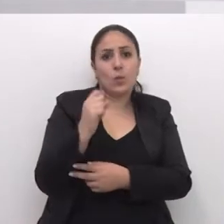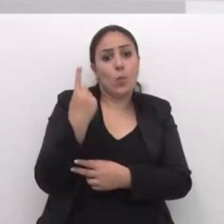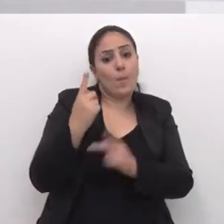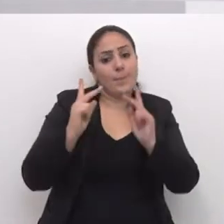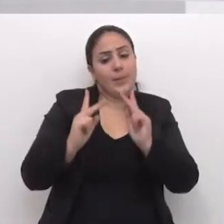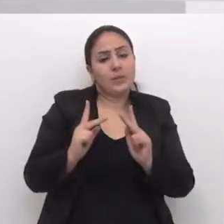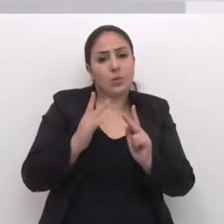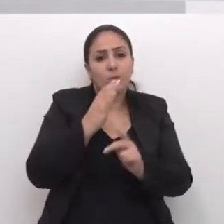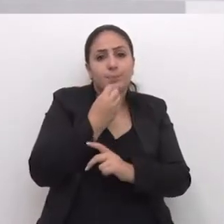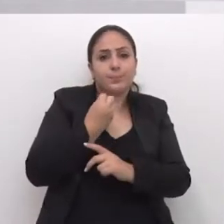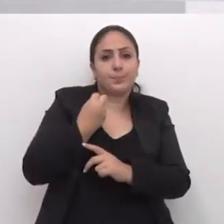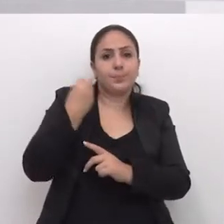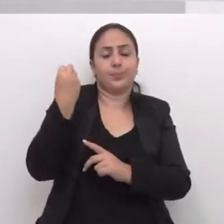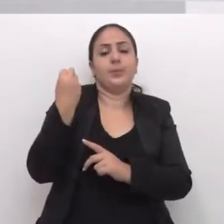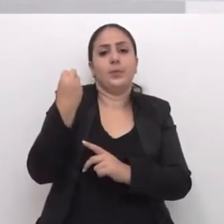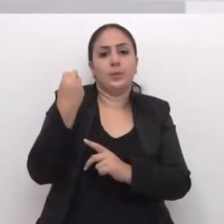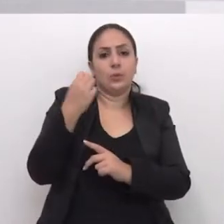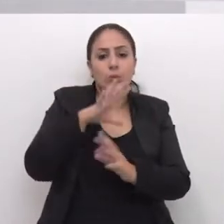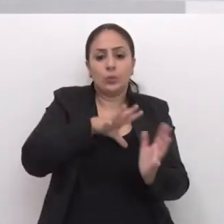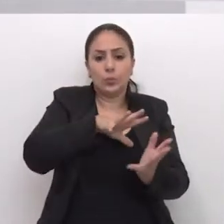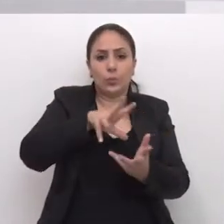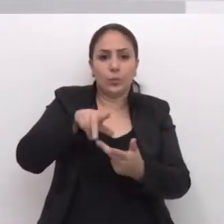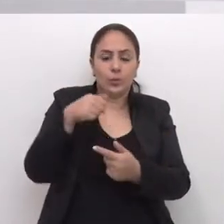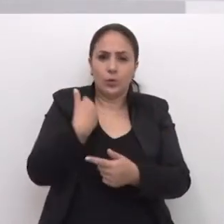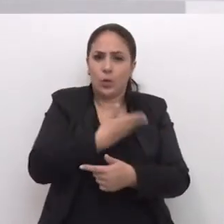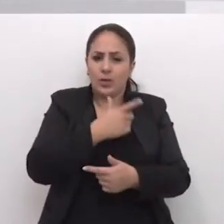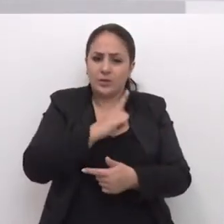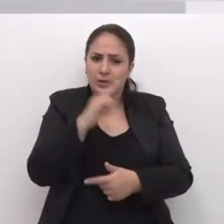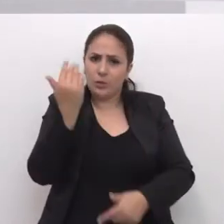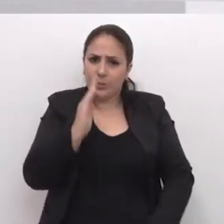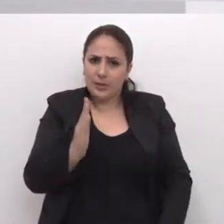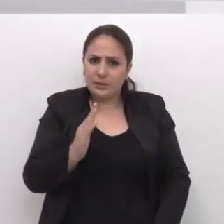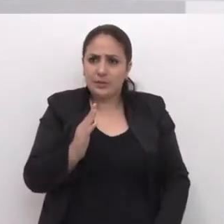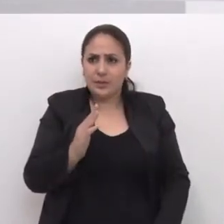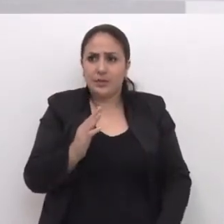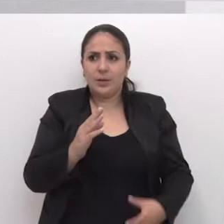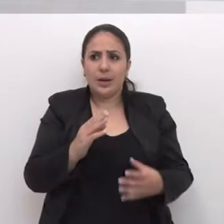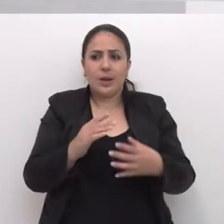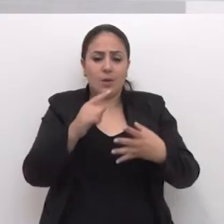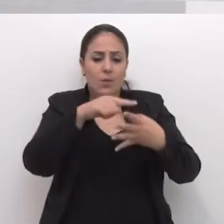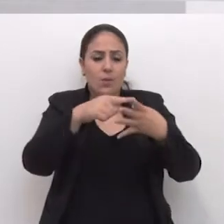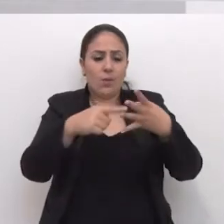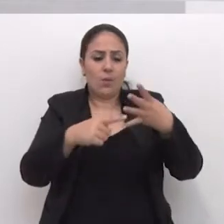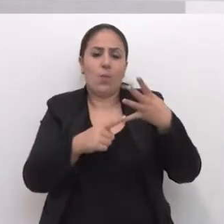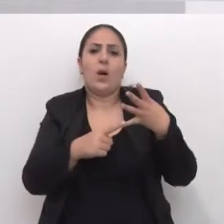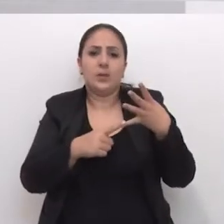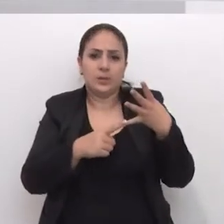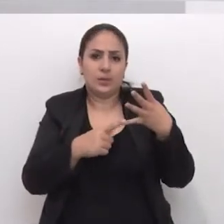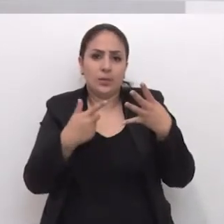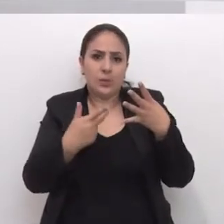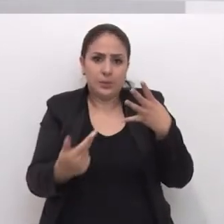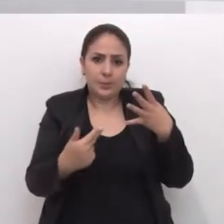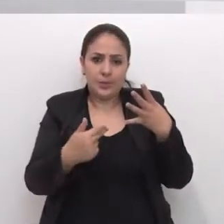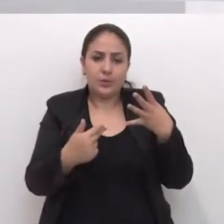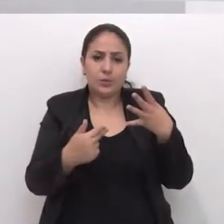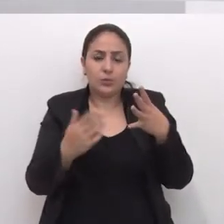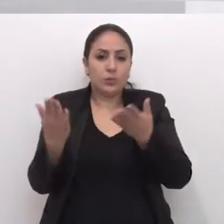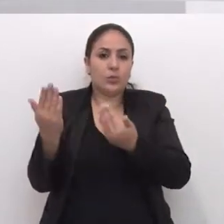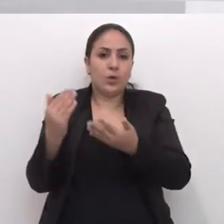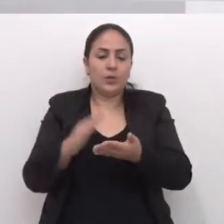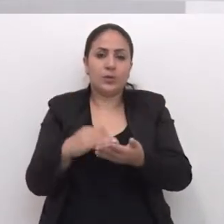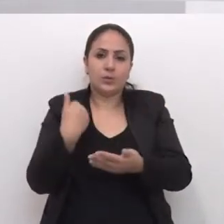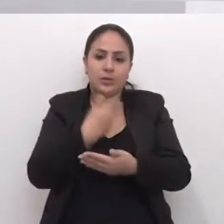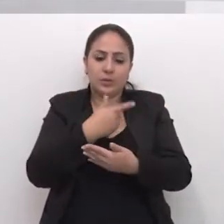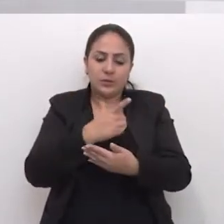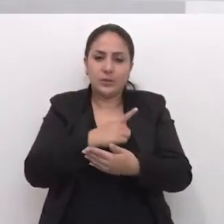né? E nós temos no Brasil um número muito grande, é a 4ª causa de morte entre os jovens. E nós temos na região norte do Rio Grande